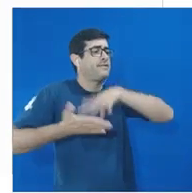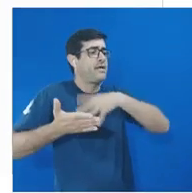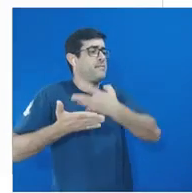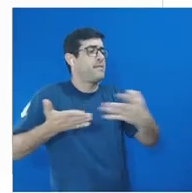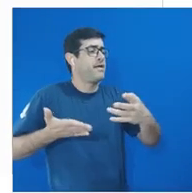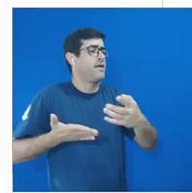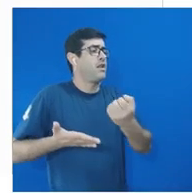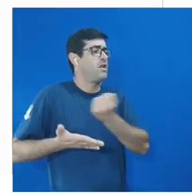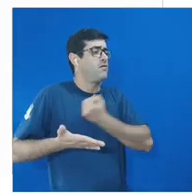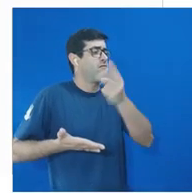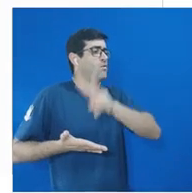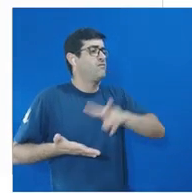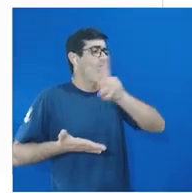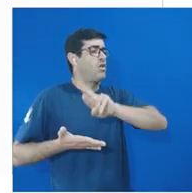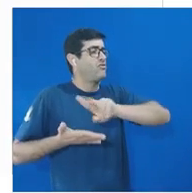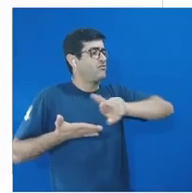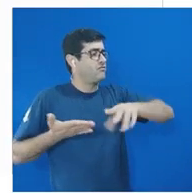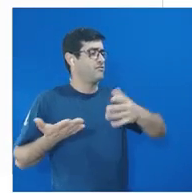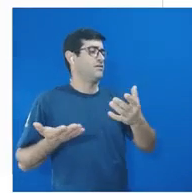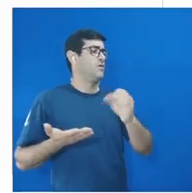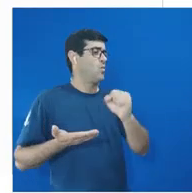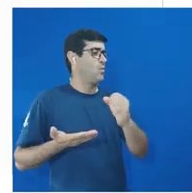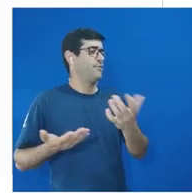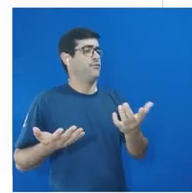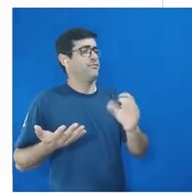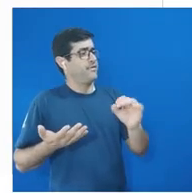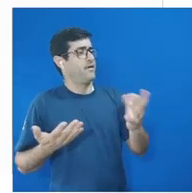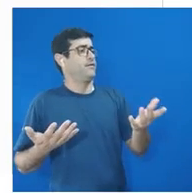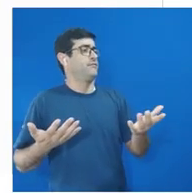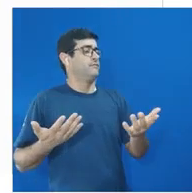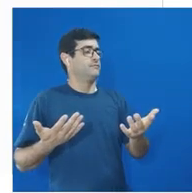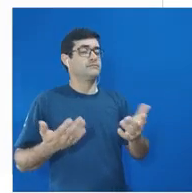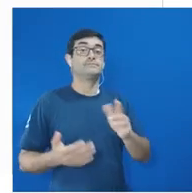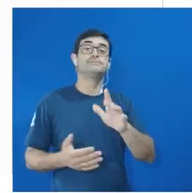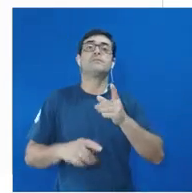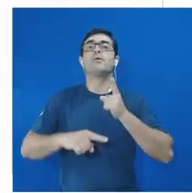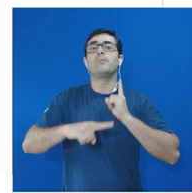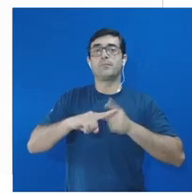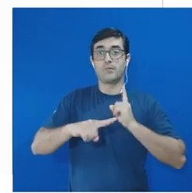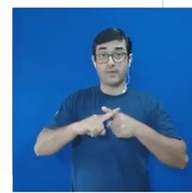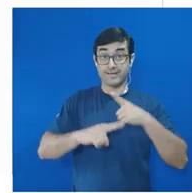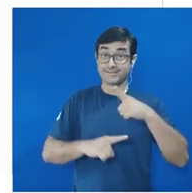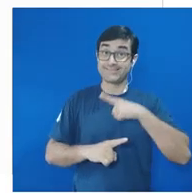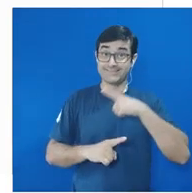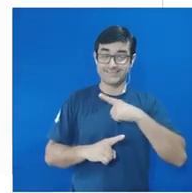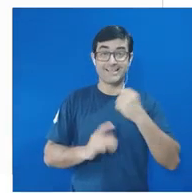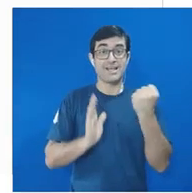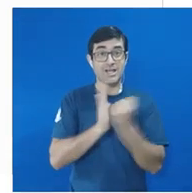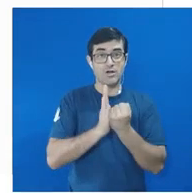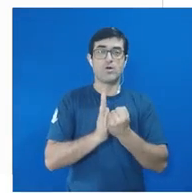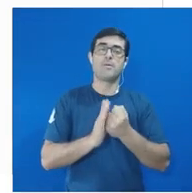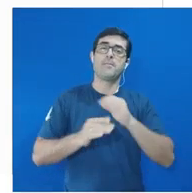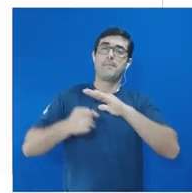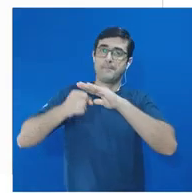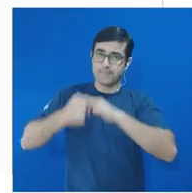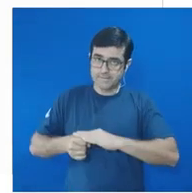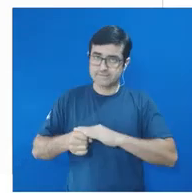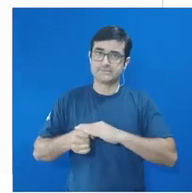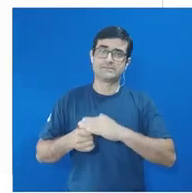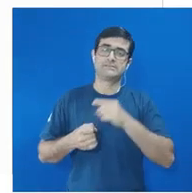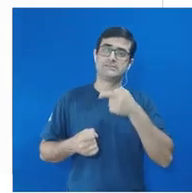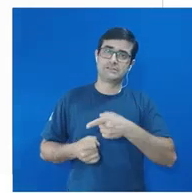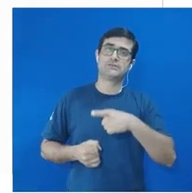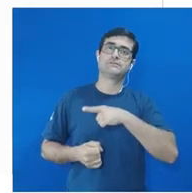meu professor vai ter tabelas com valor de 8, e 0, bom, enfim. É porque ele tem unidades